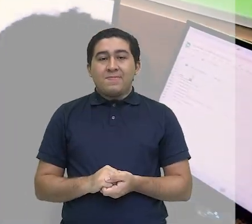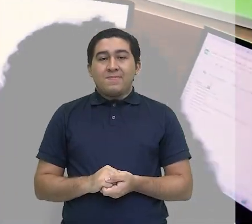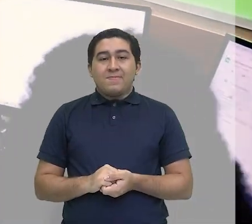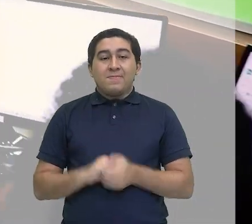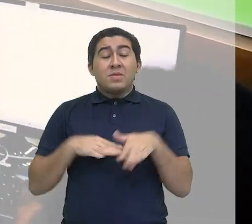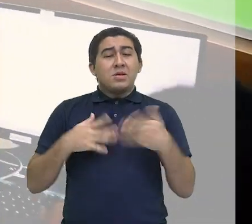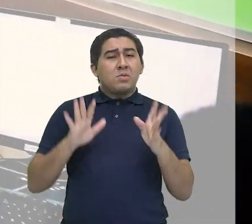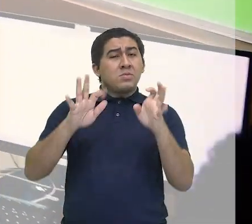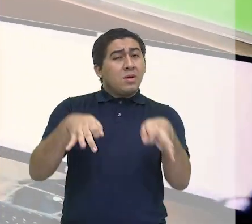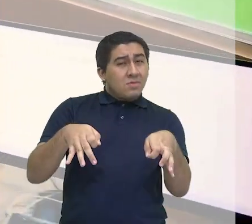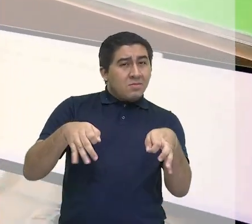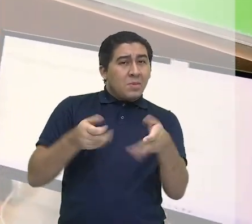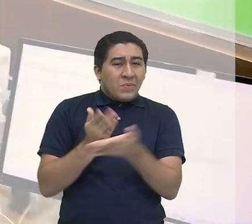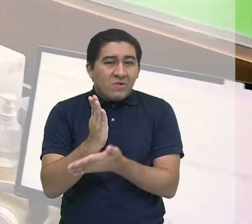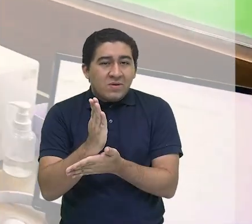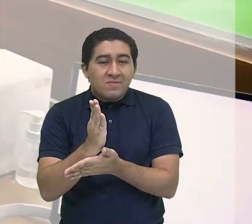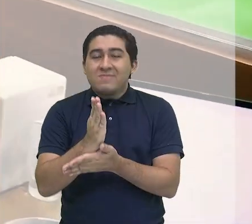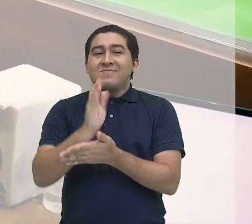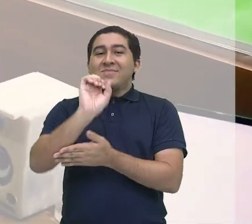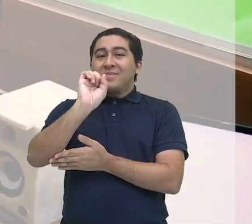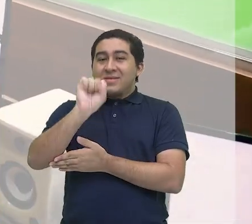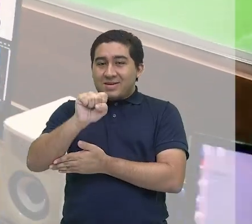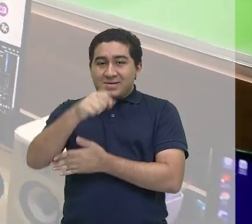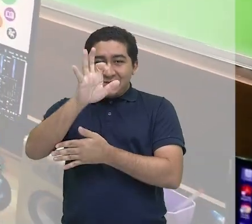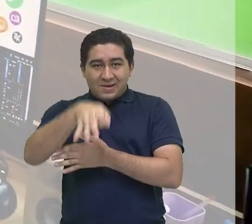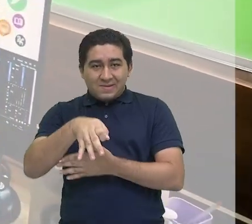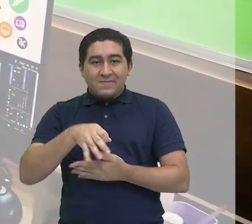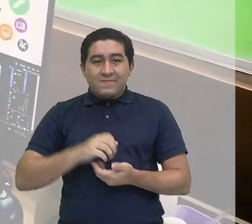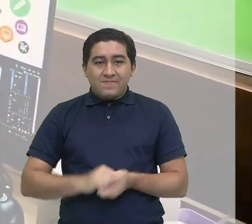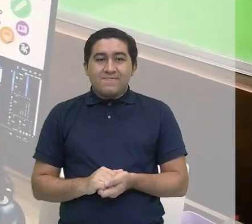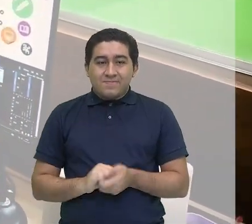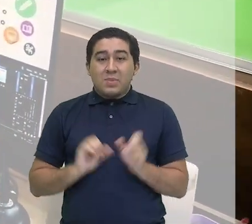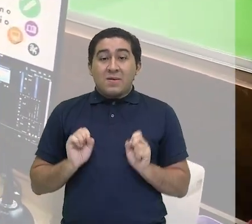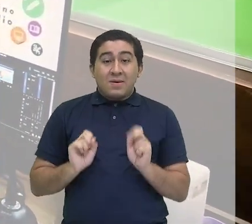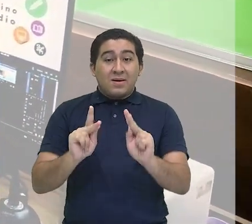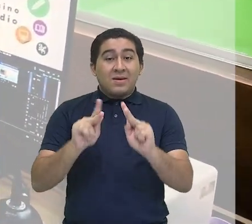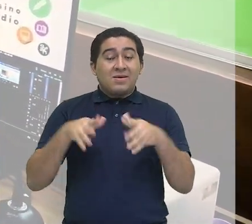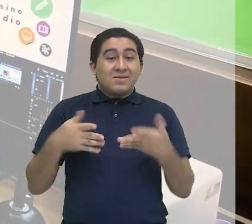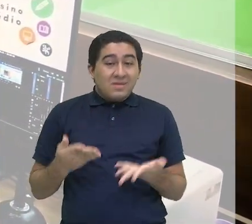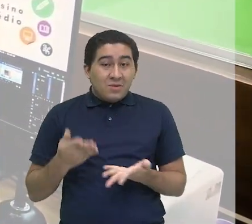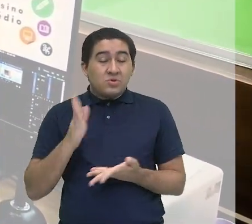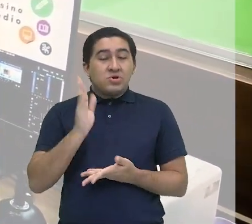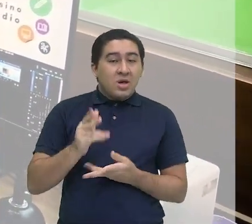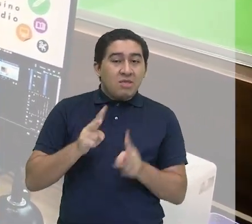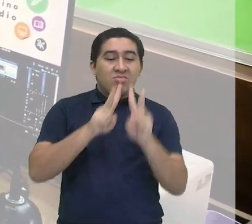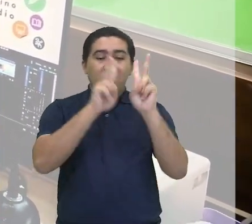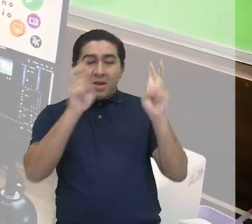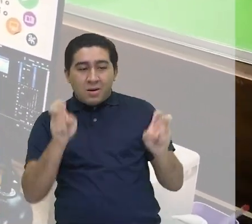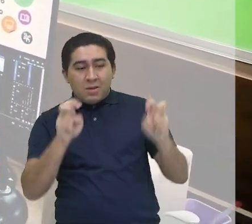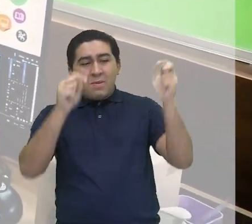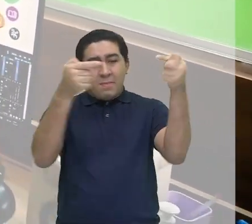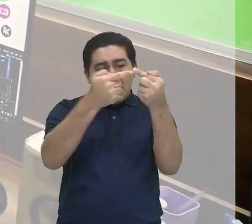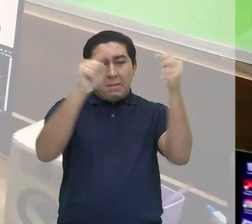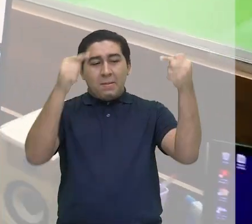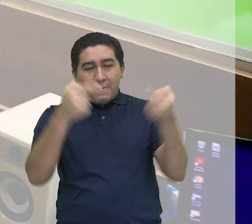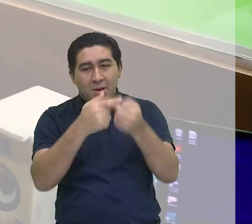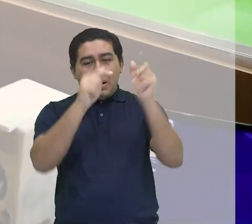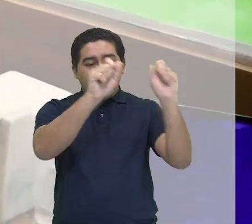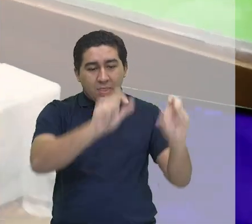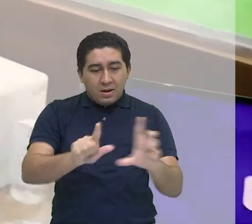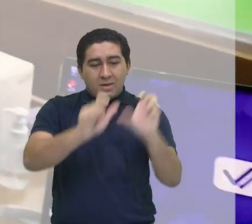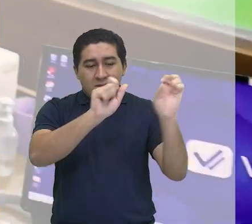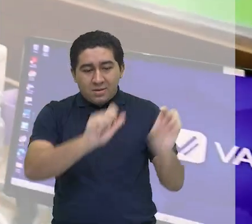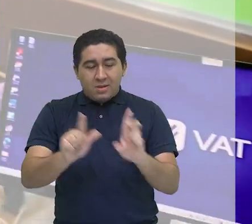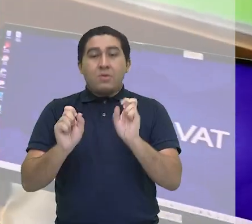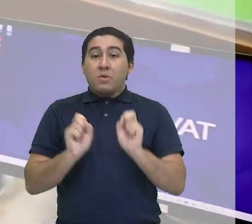tudo certo? Ah, tá tudo certinho, professora. Ok, então nosso objeto de conhecimento, tudo ok, as cartelas. Então